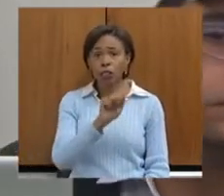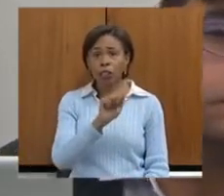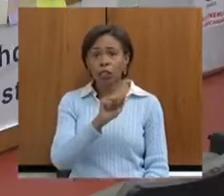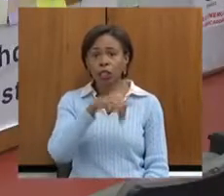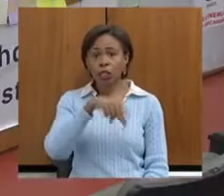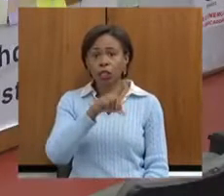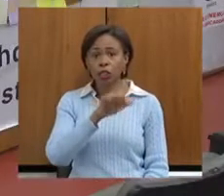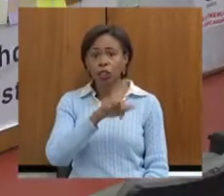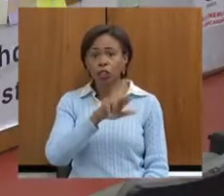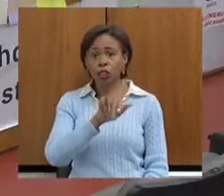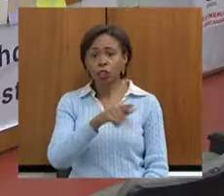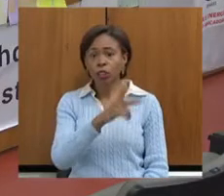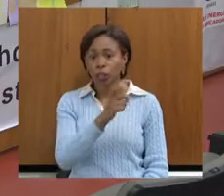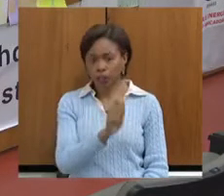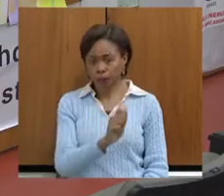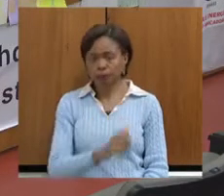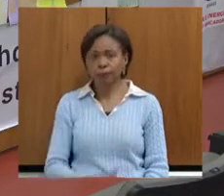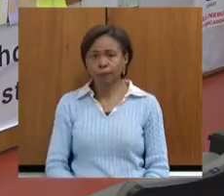periquito